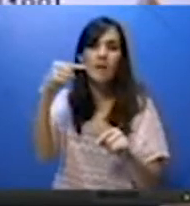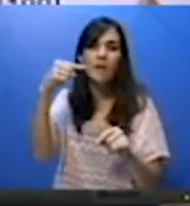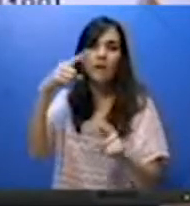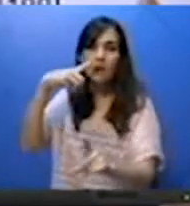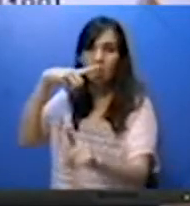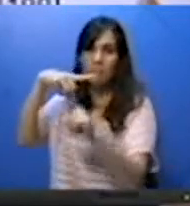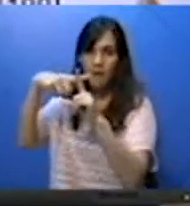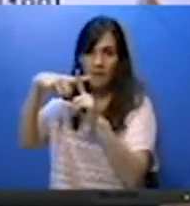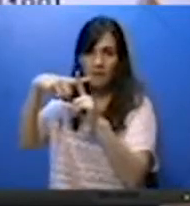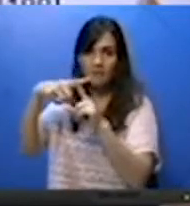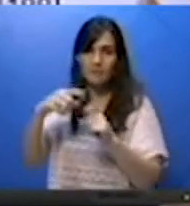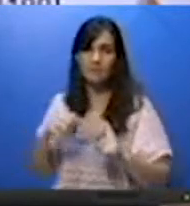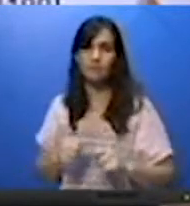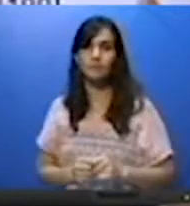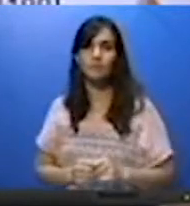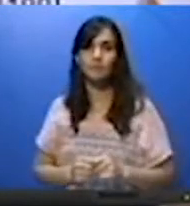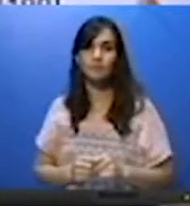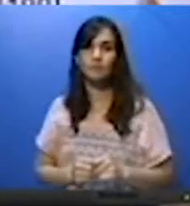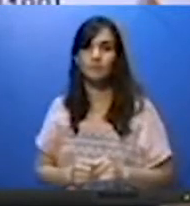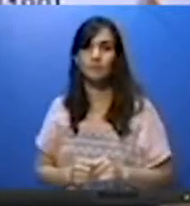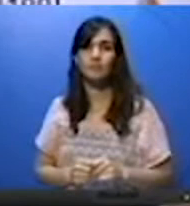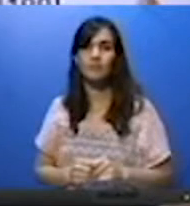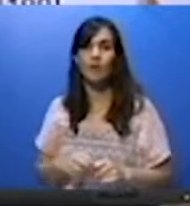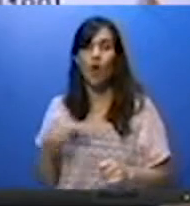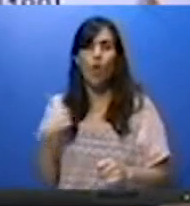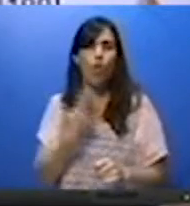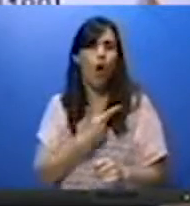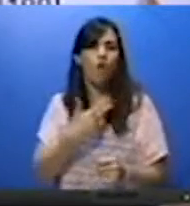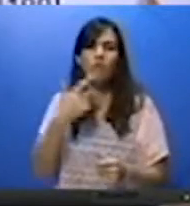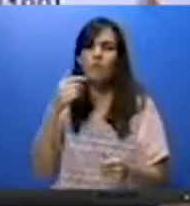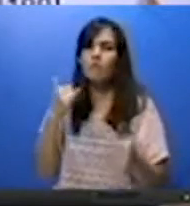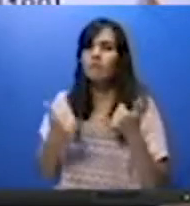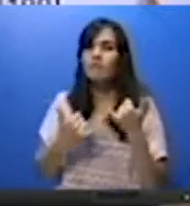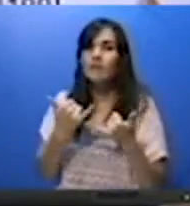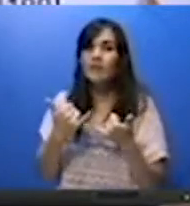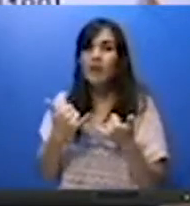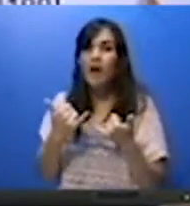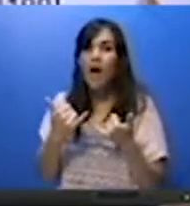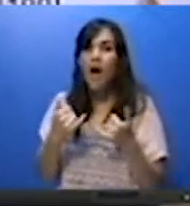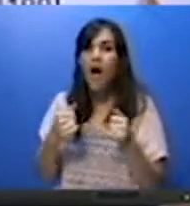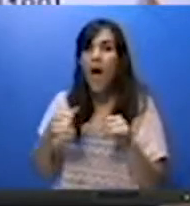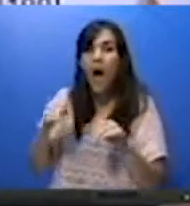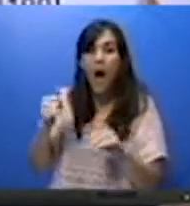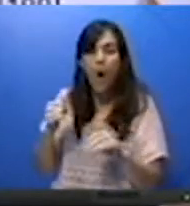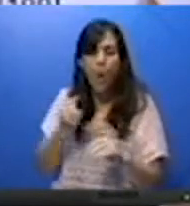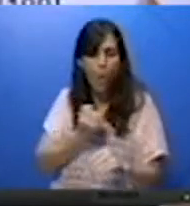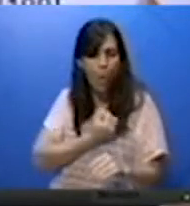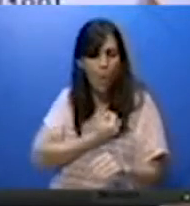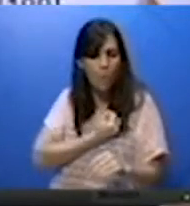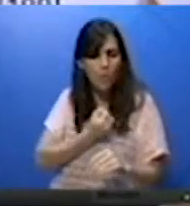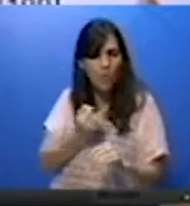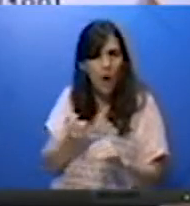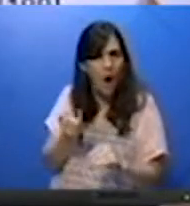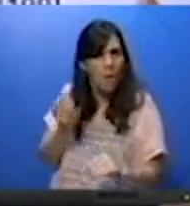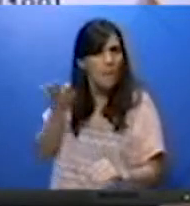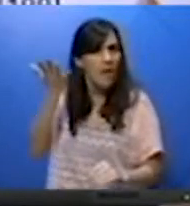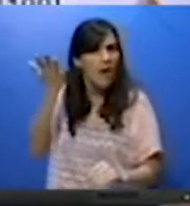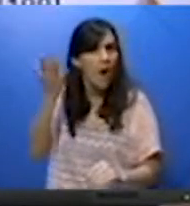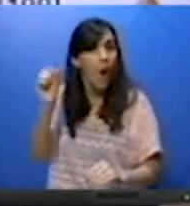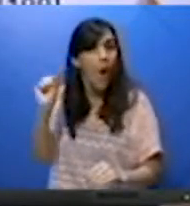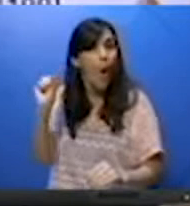subtração eu vou sempre brincar com a criança assim meu número o meu número diminui com a subtração